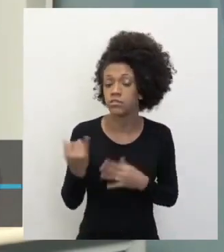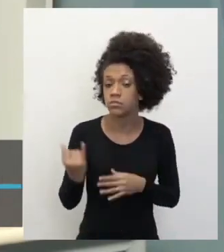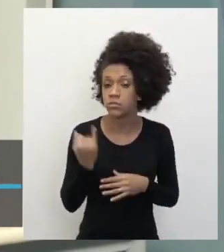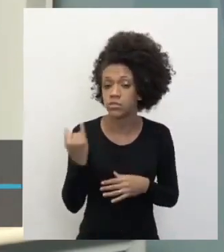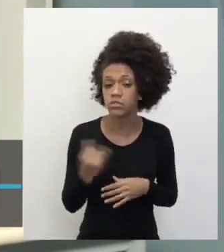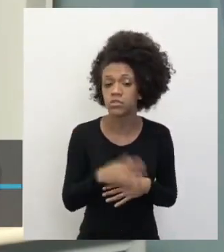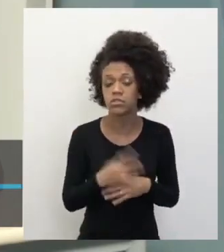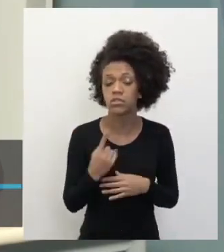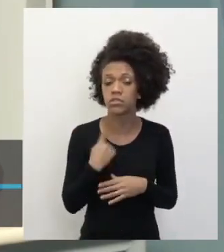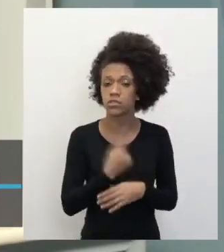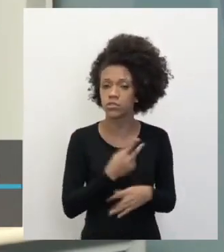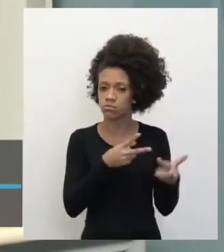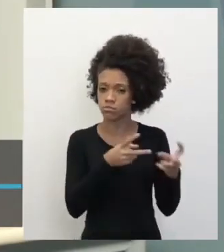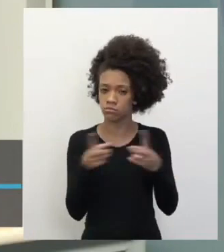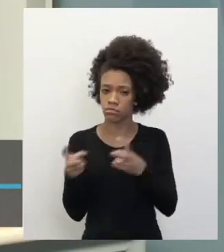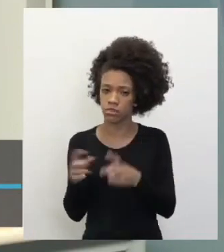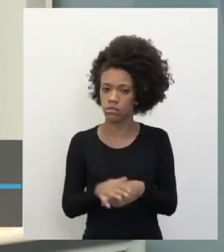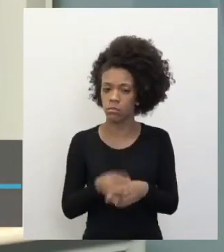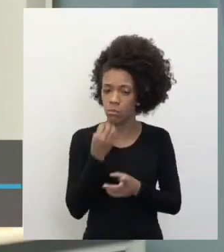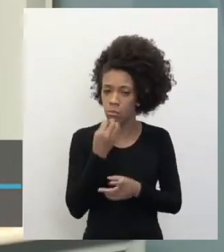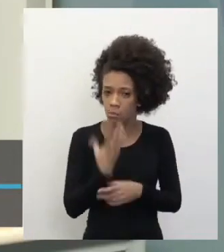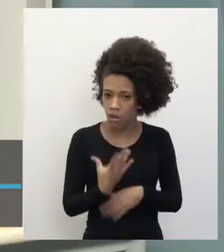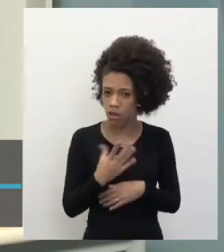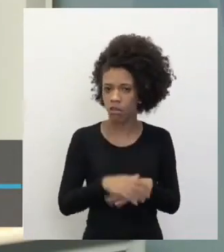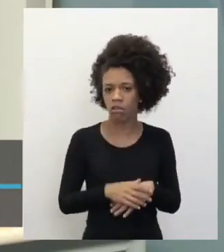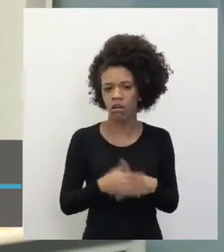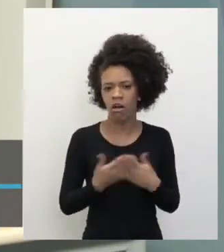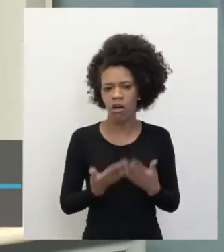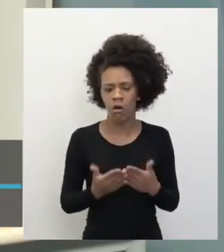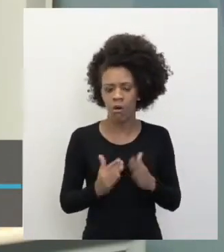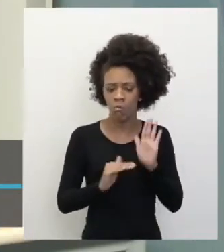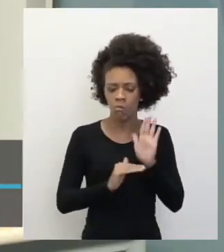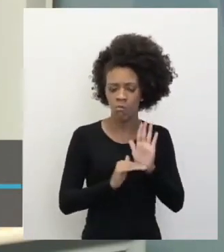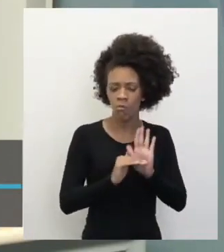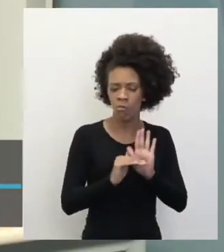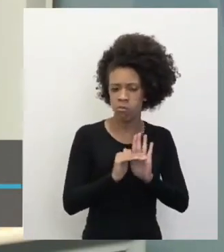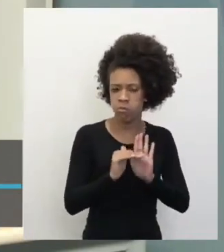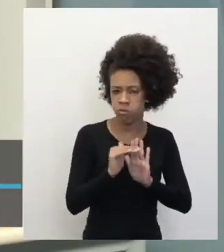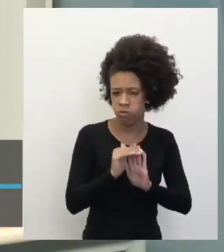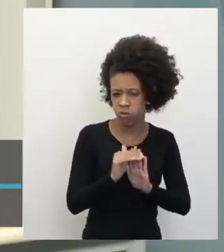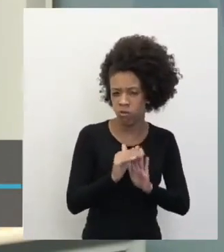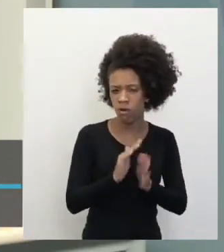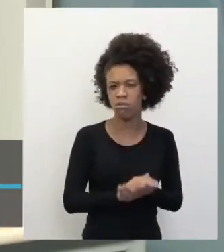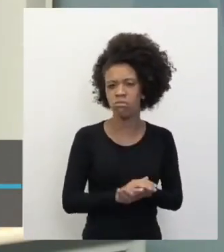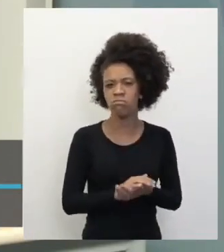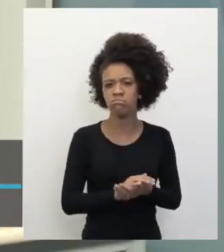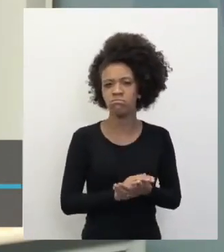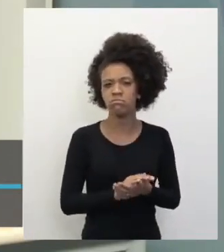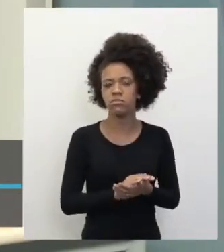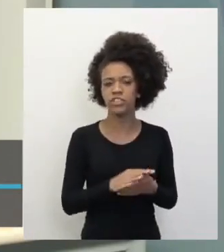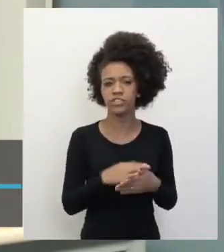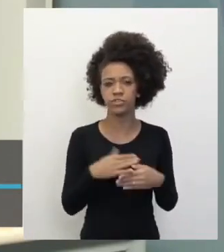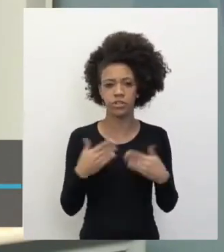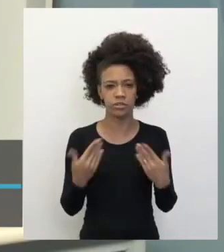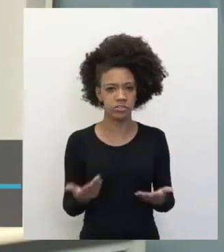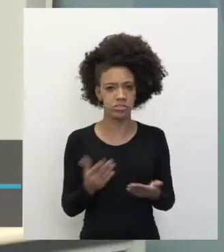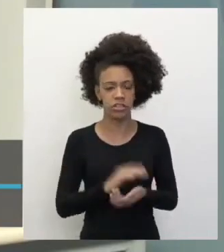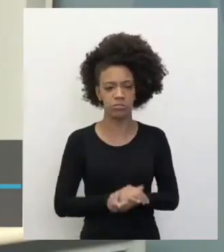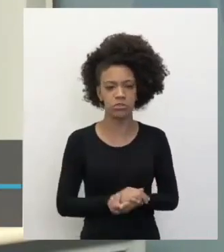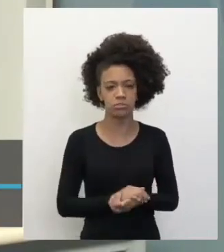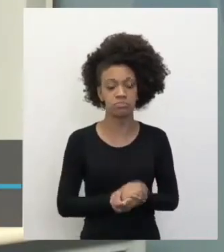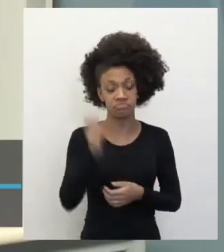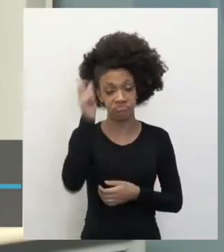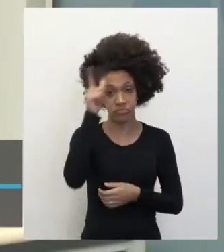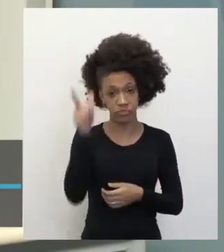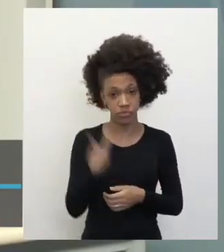a gente observe bem os pilares, né? Os dogmas, a cultura, para poder